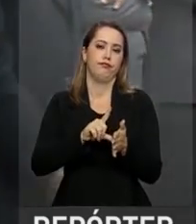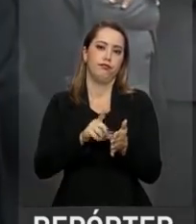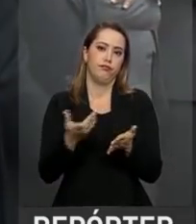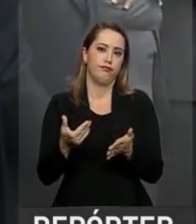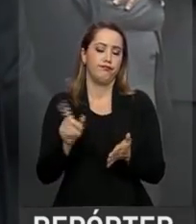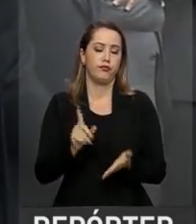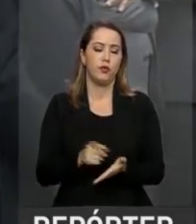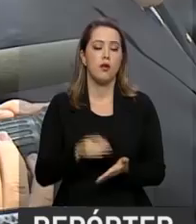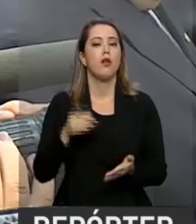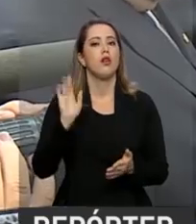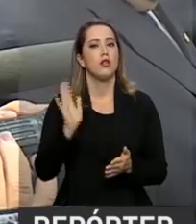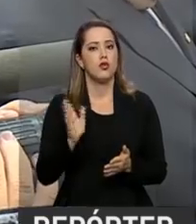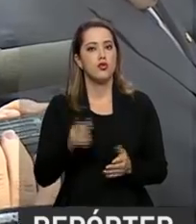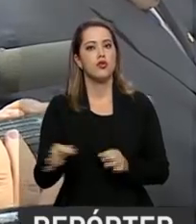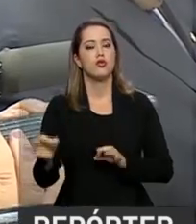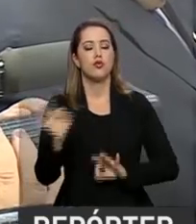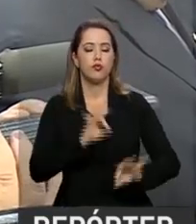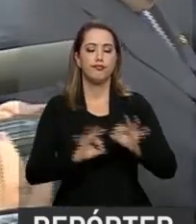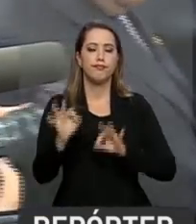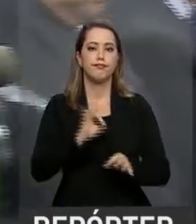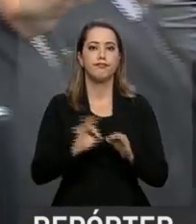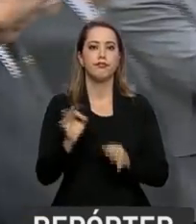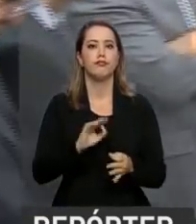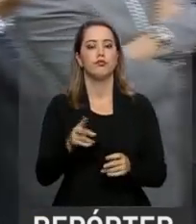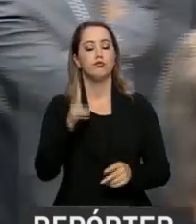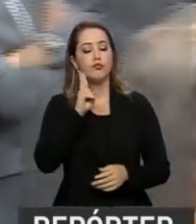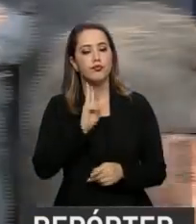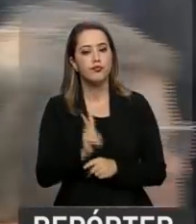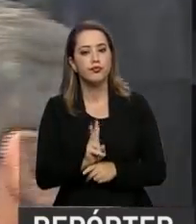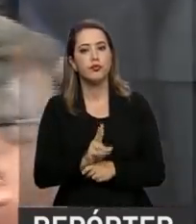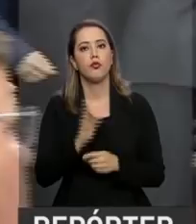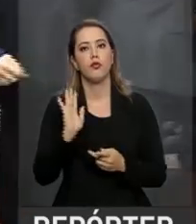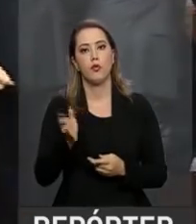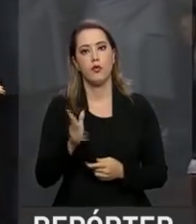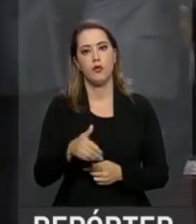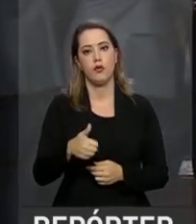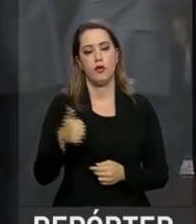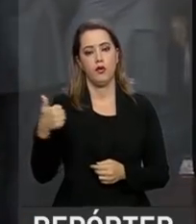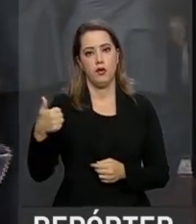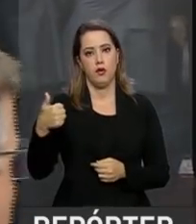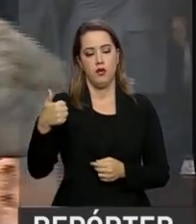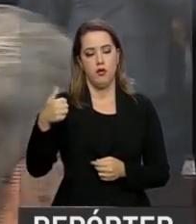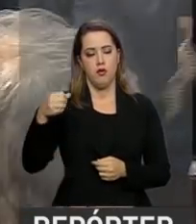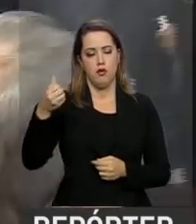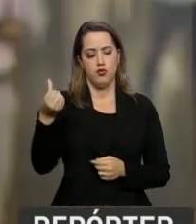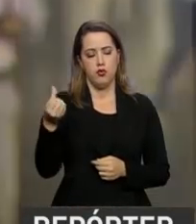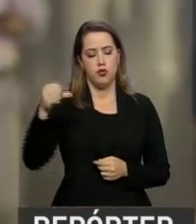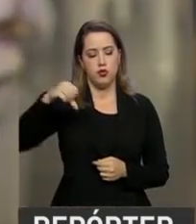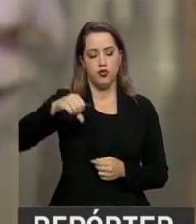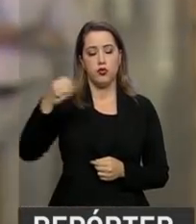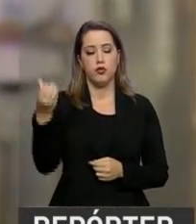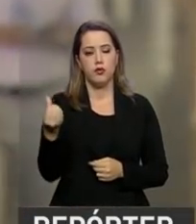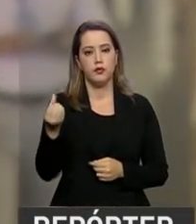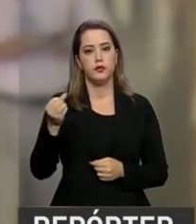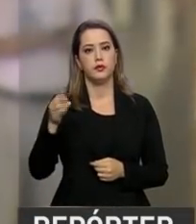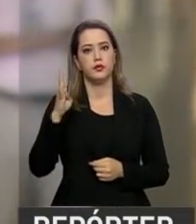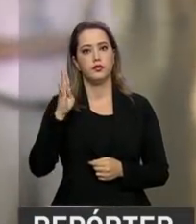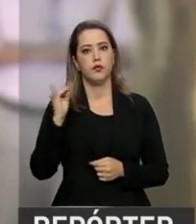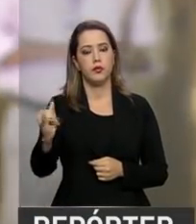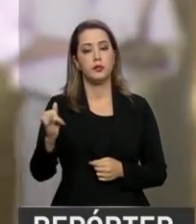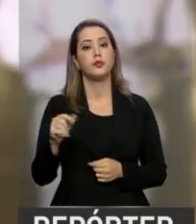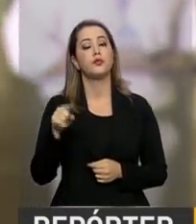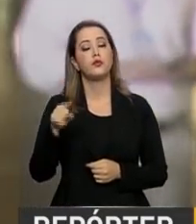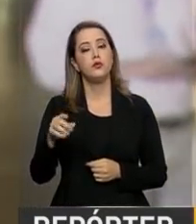havia sido revisada e previa um déficit de 96 bilhões de reais em 2016. A nova meta